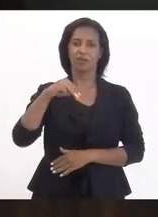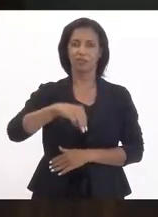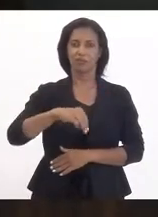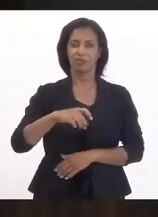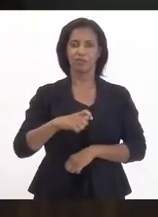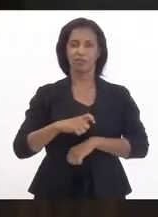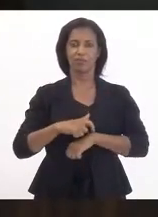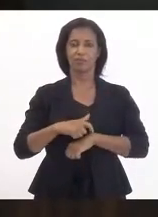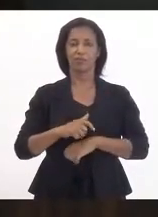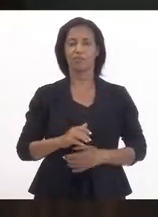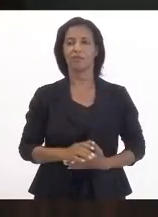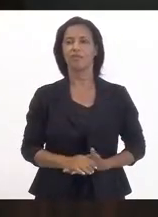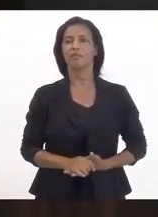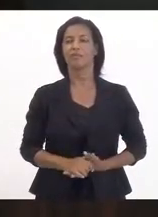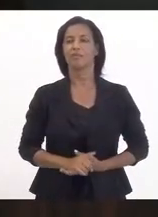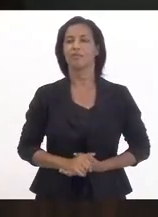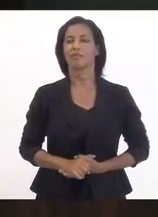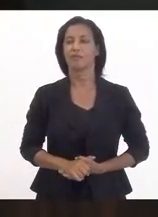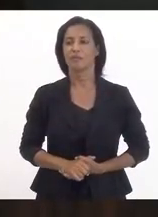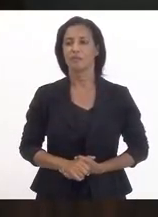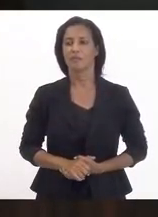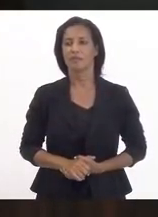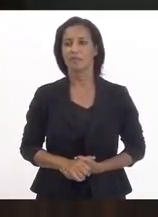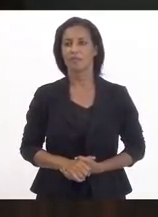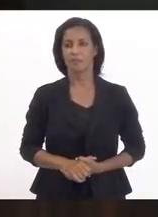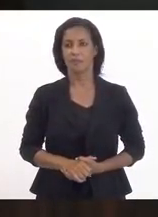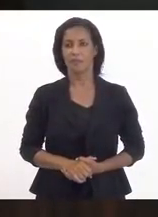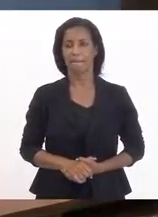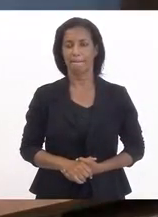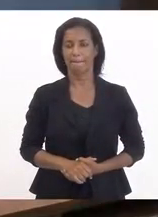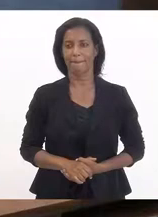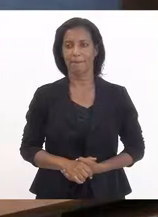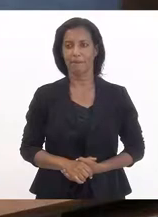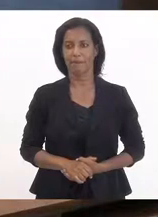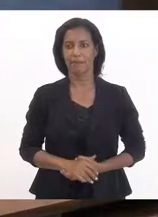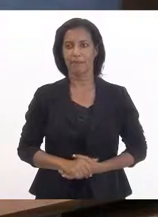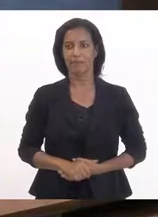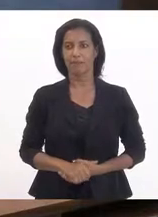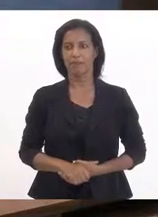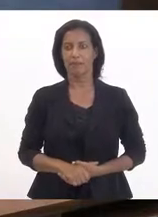10 minutos, de acordo com o tempo regimental.